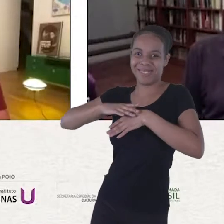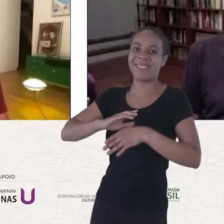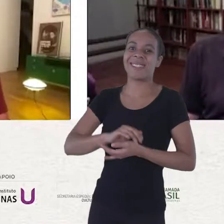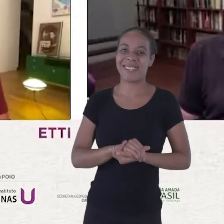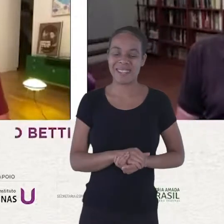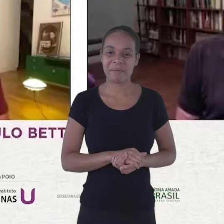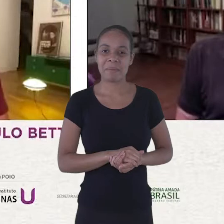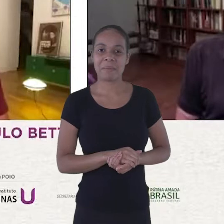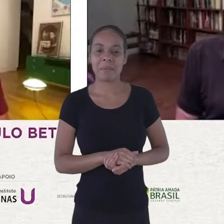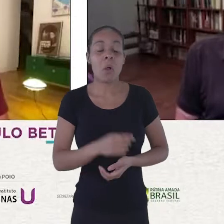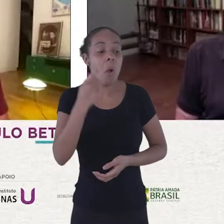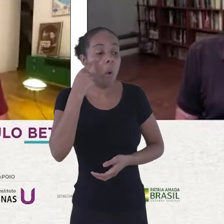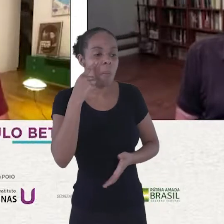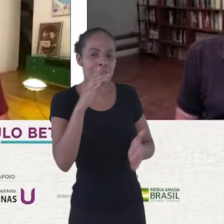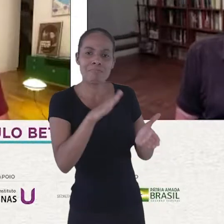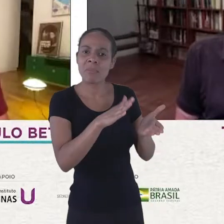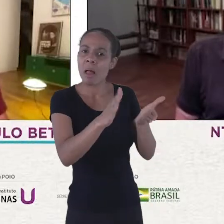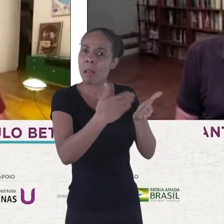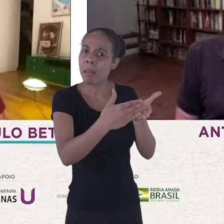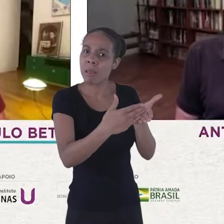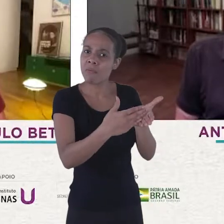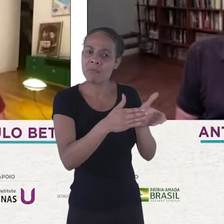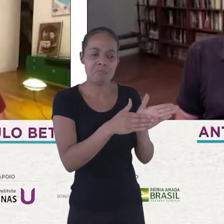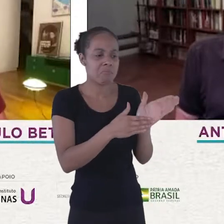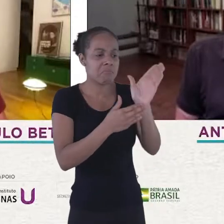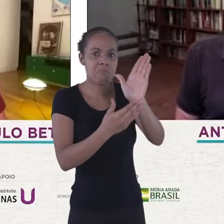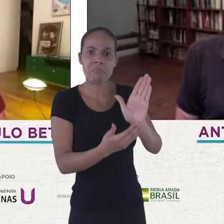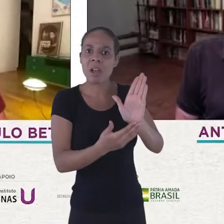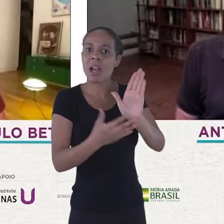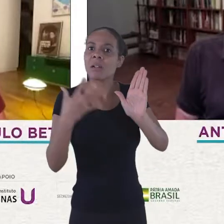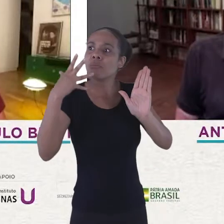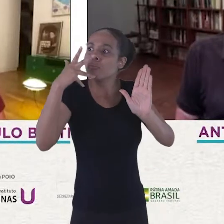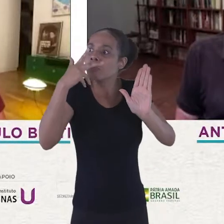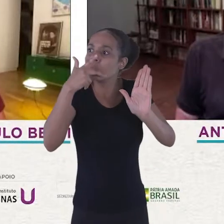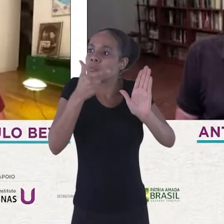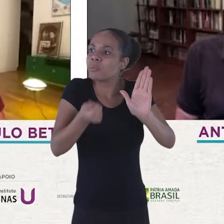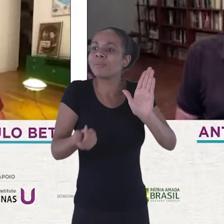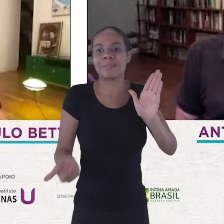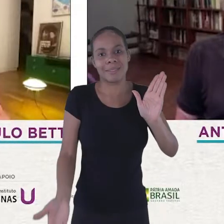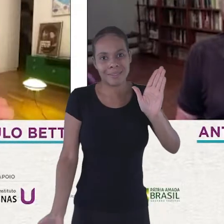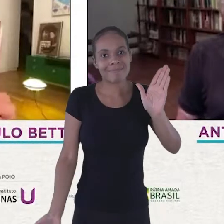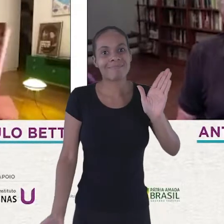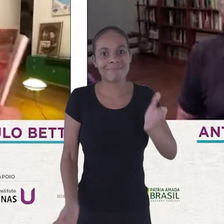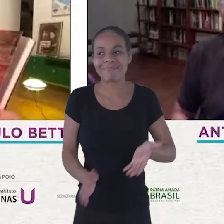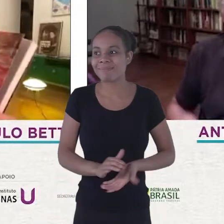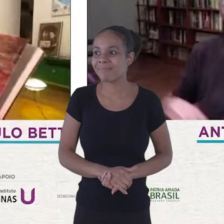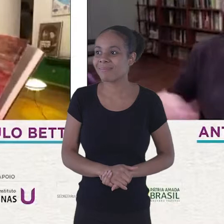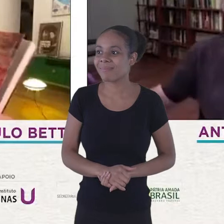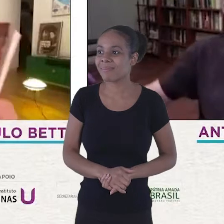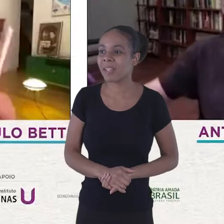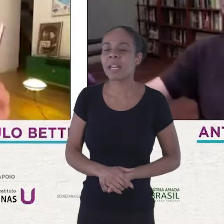A capa é muito bonita, né? Do Vilmondes, um amigo meu de infância. É lindo.